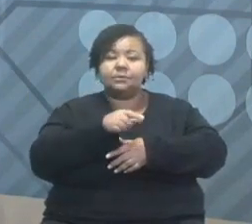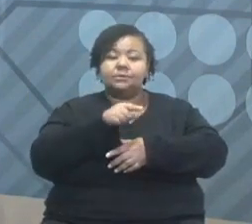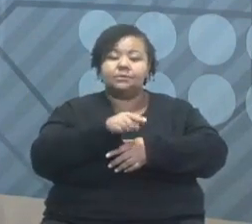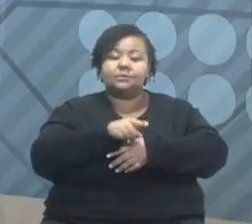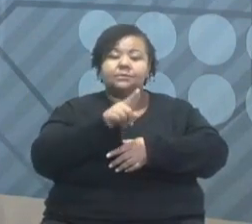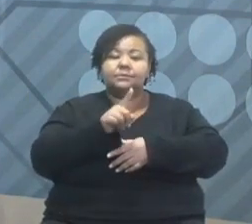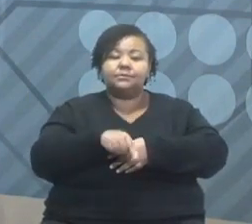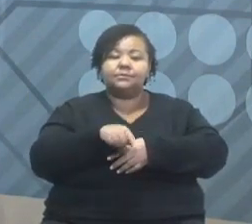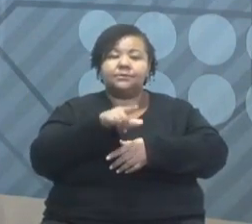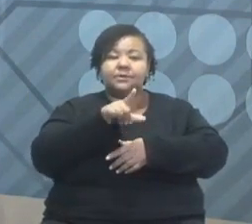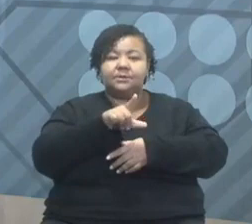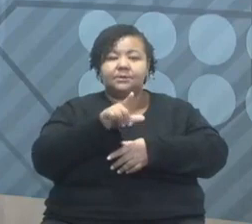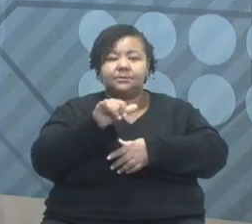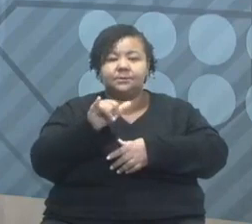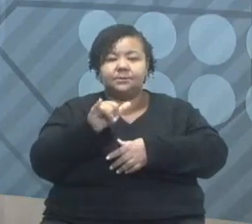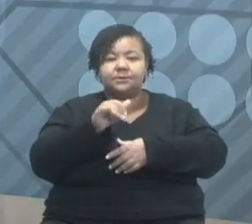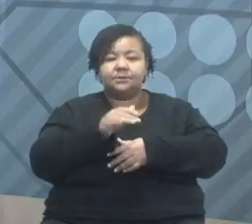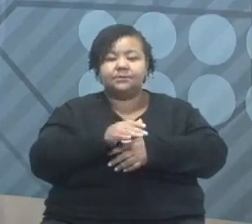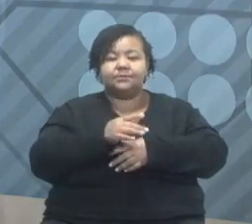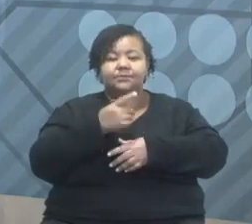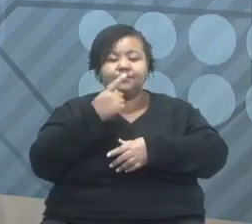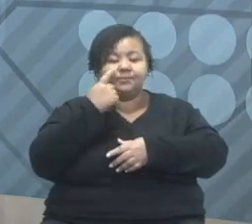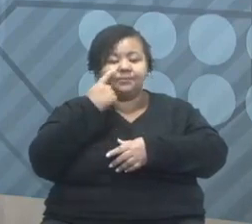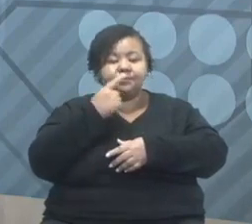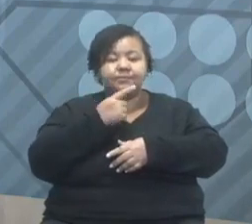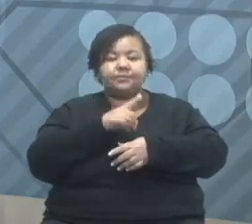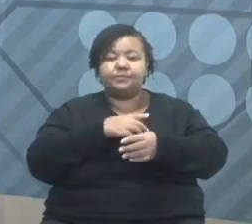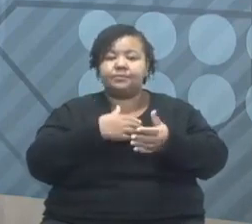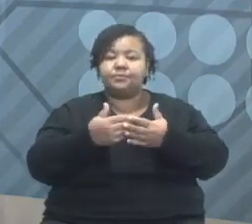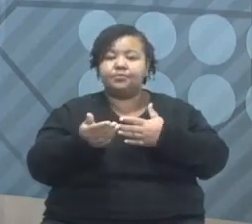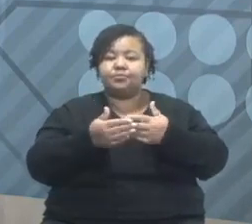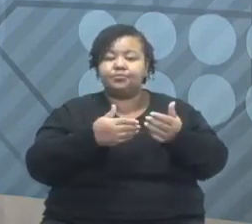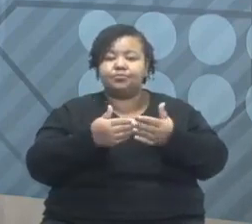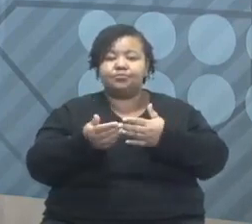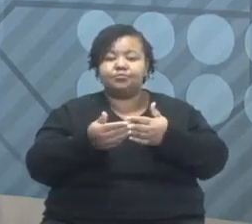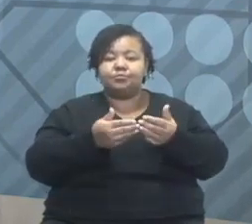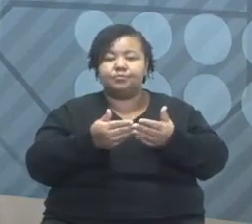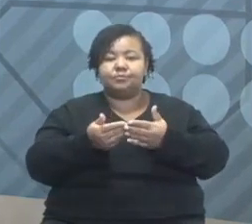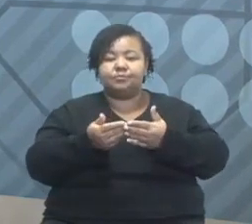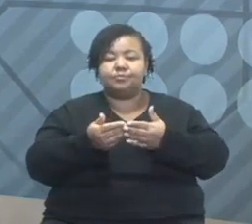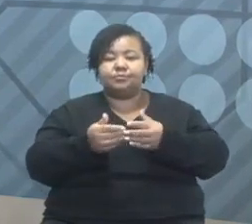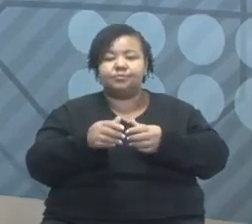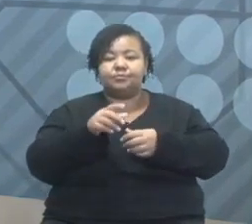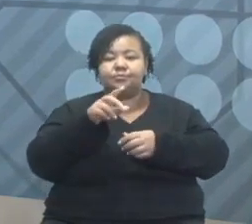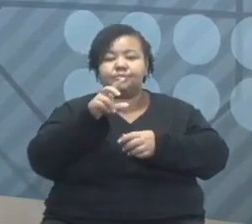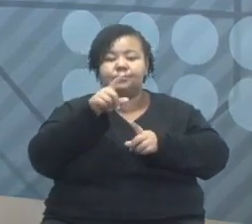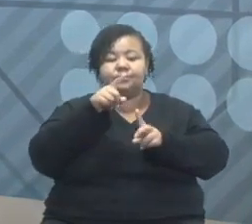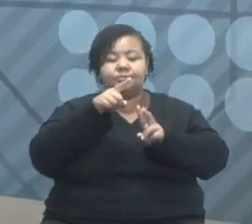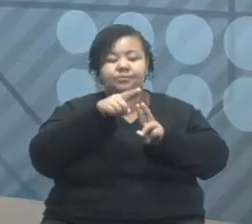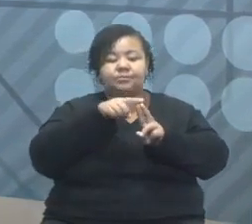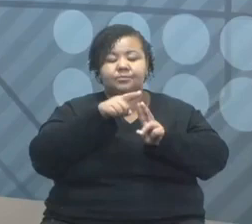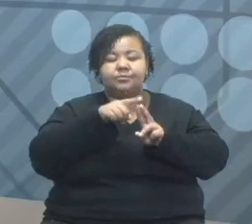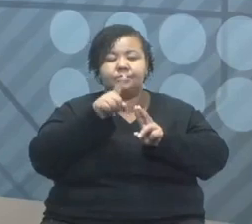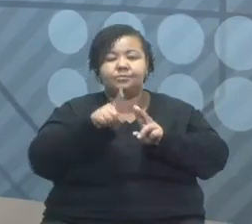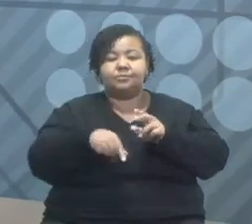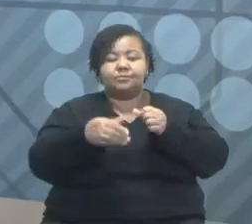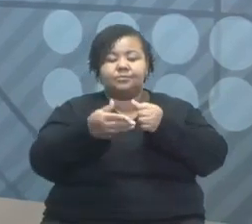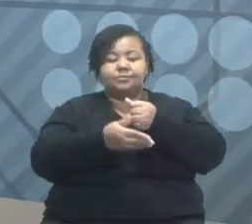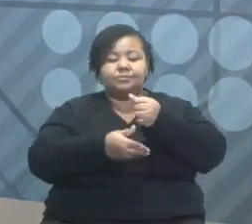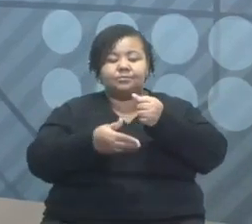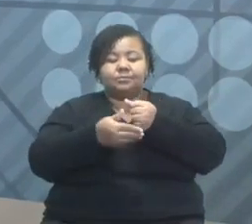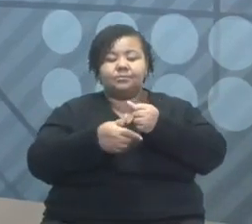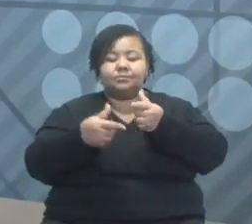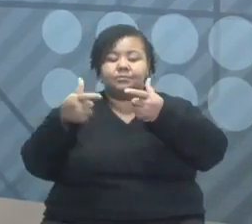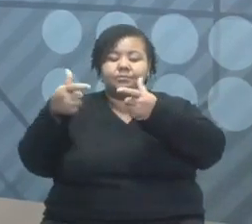ele é linearmente independente. Veja que qualquer vetor que é uma base de um espaço